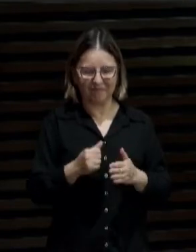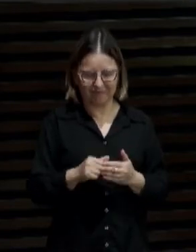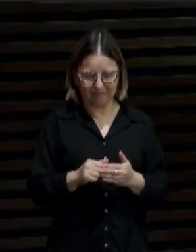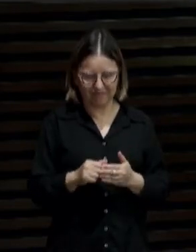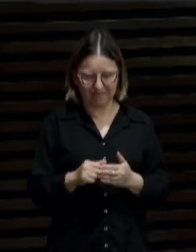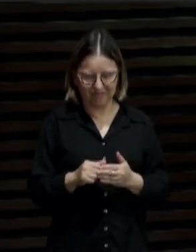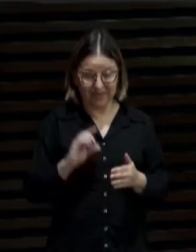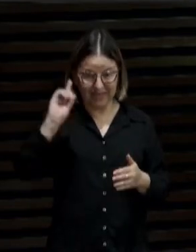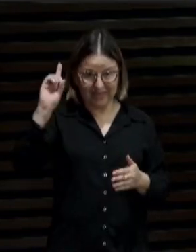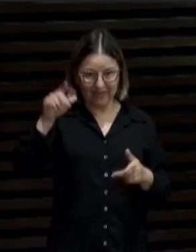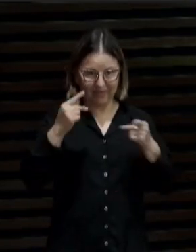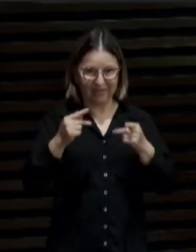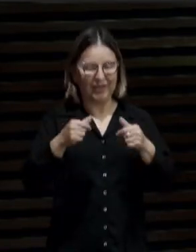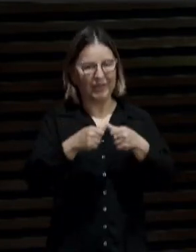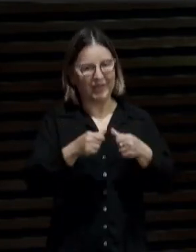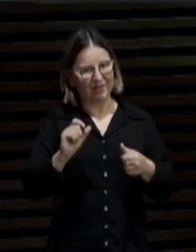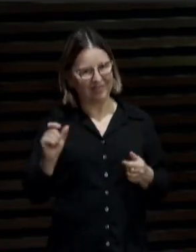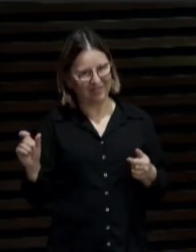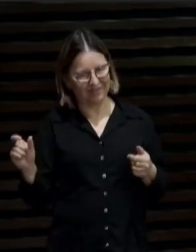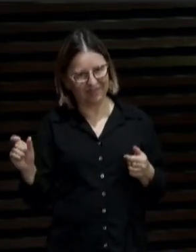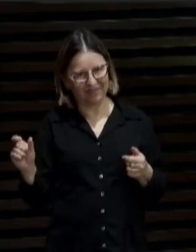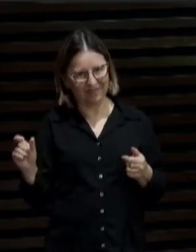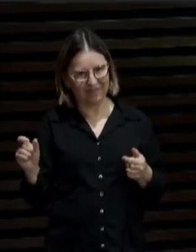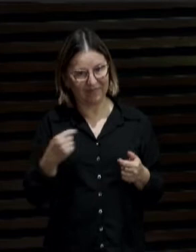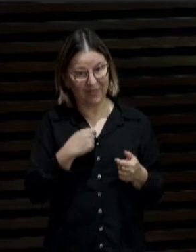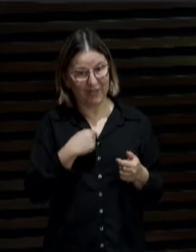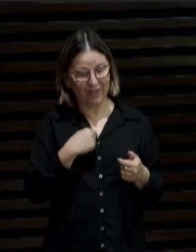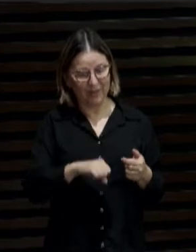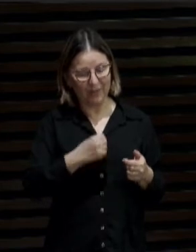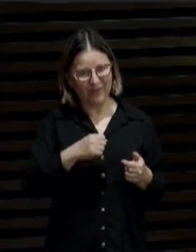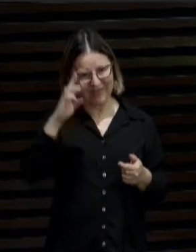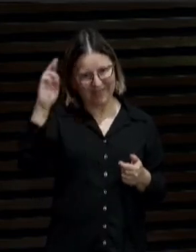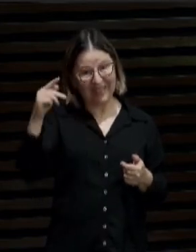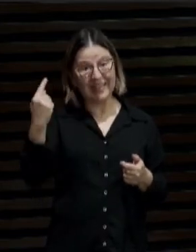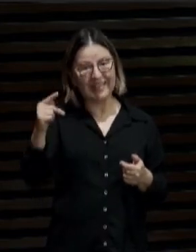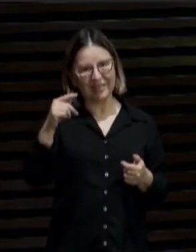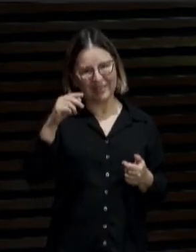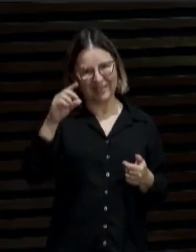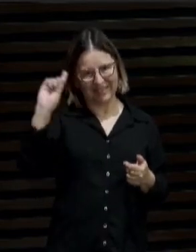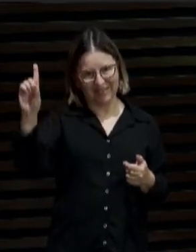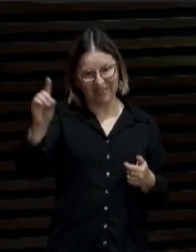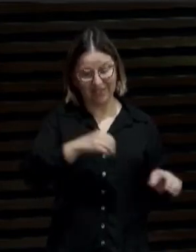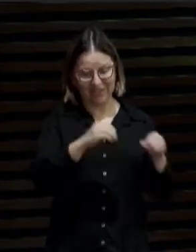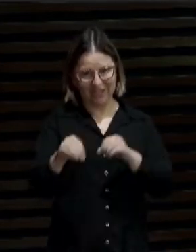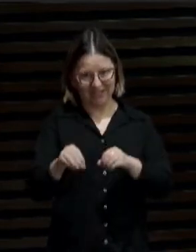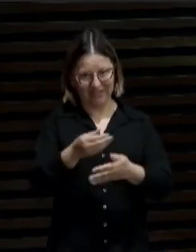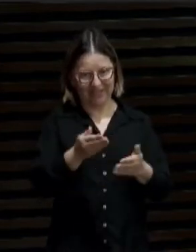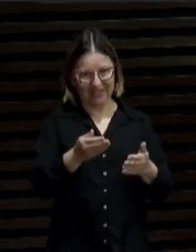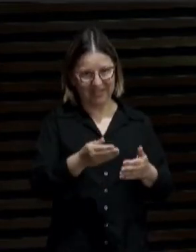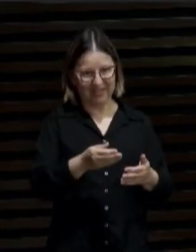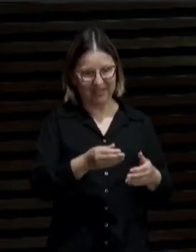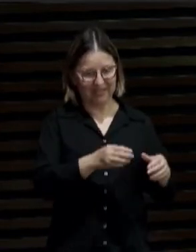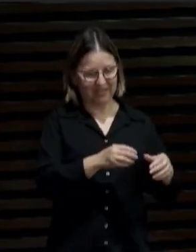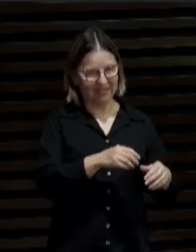então falou Deus estas palavras, eu sou o Senhor, teu Deus, que te tirei da terra do Egito, da